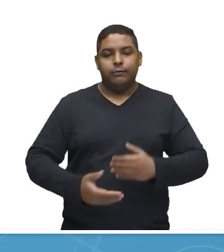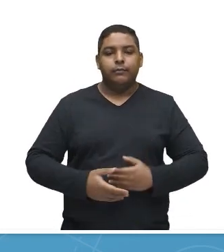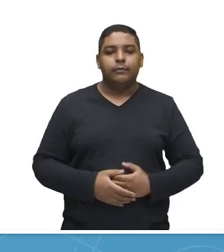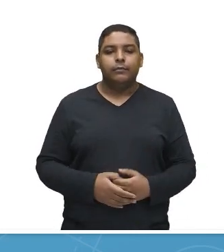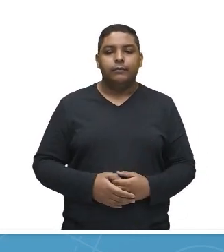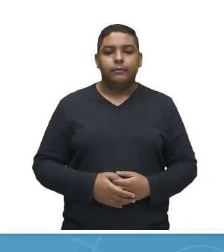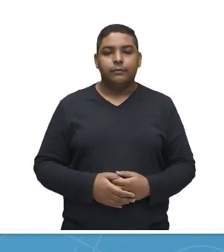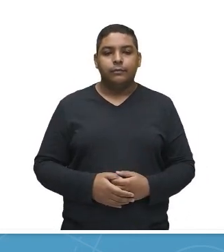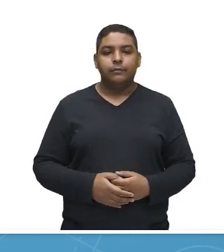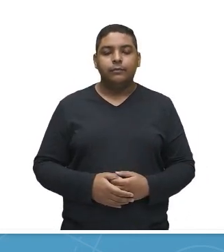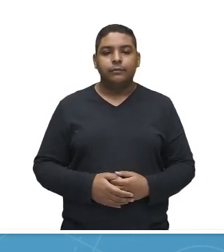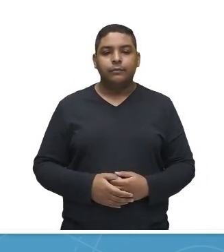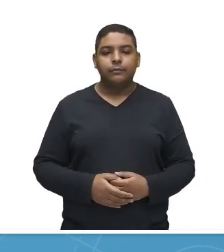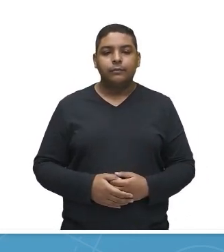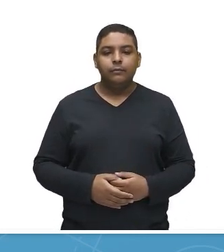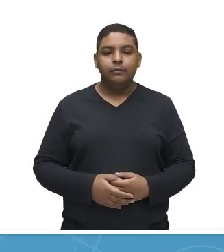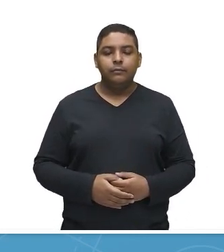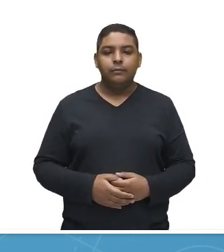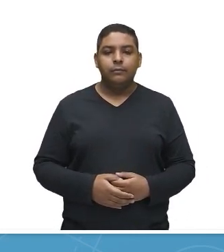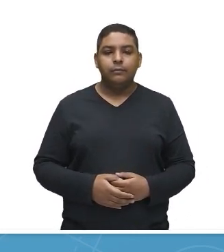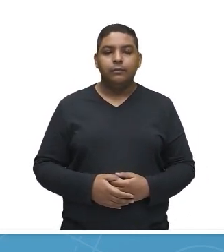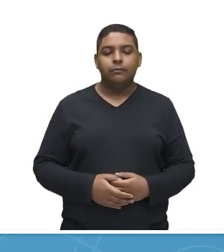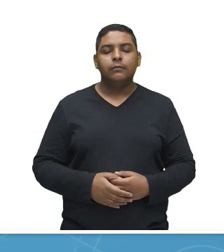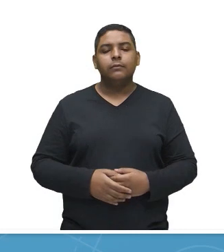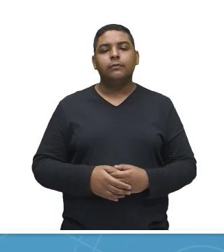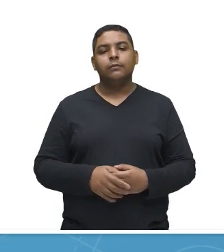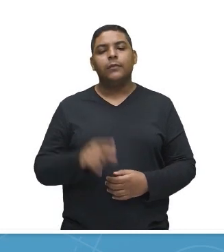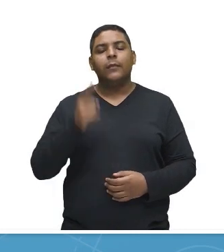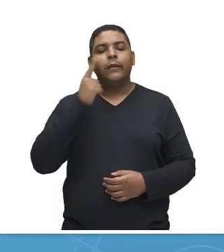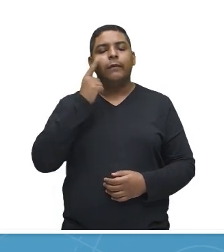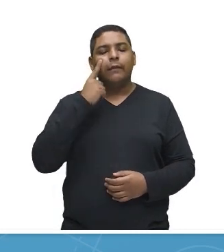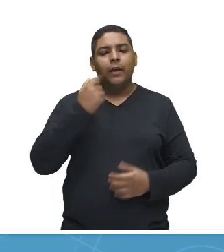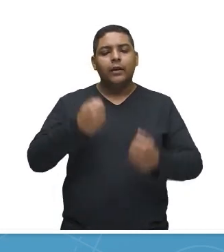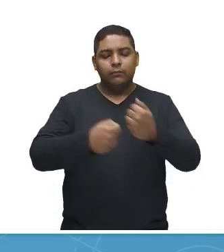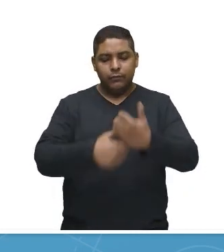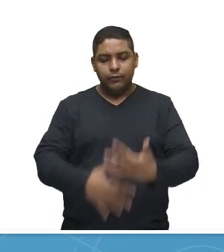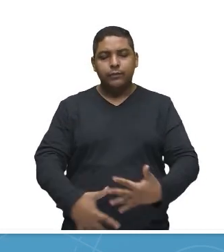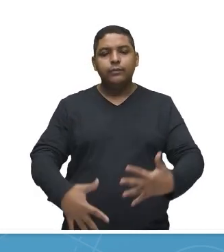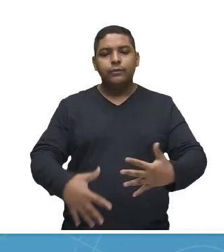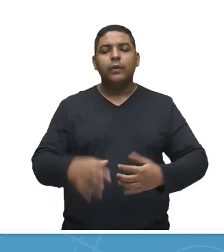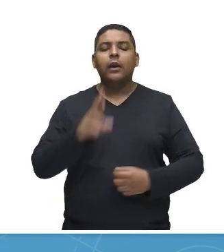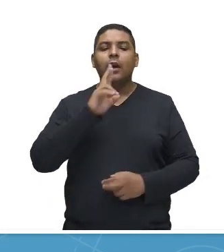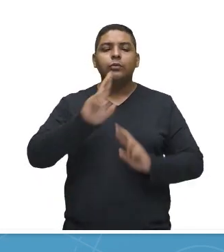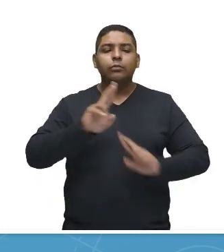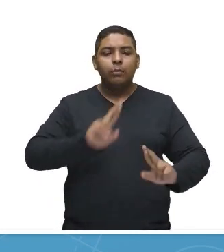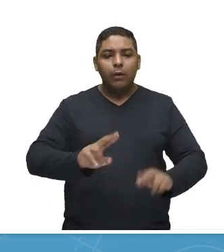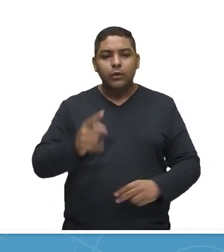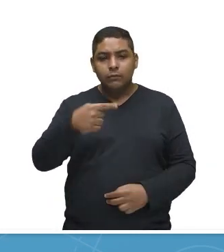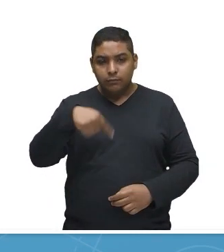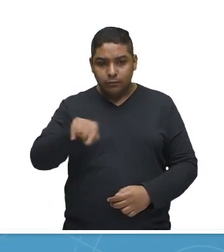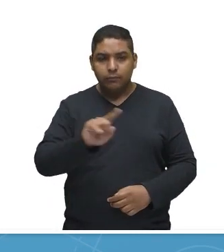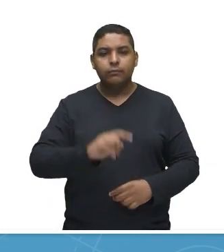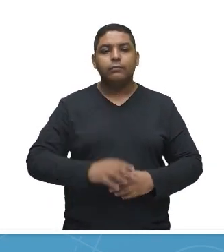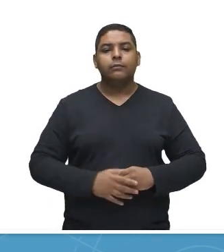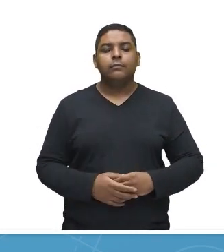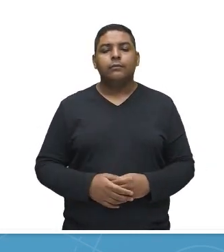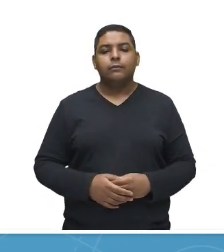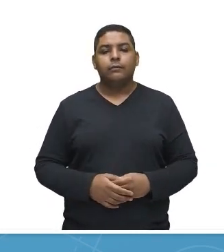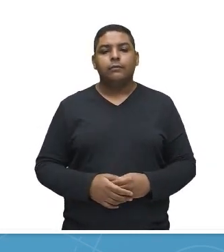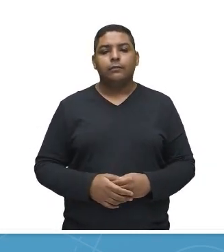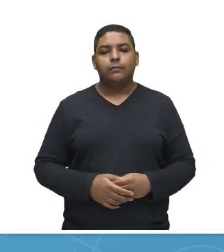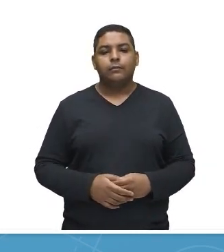no nosso chat para ver o que vocês responderam a respeito, tá bom? Então vamos lá, deixa eu pegar